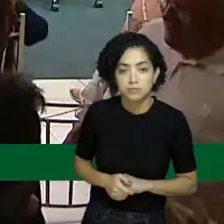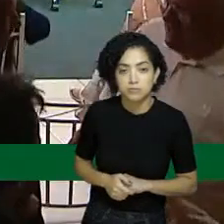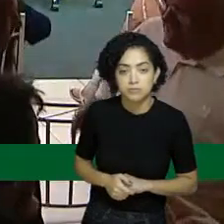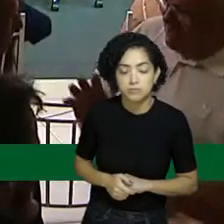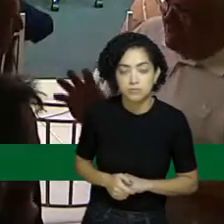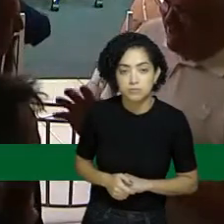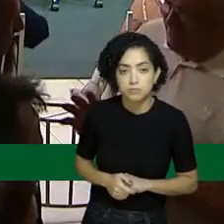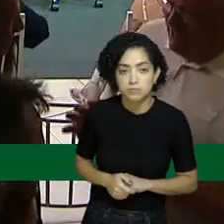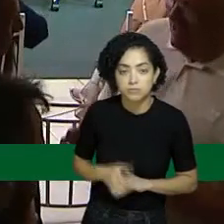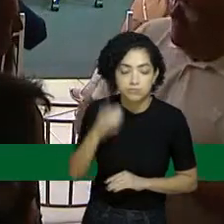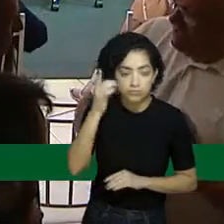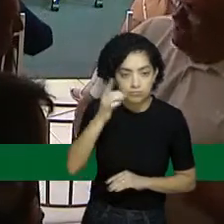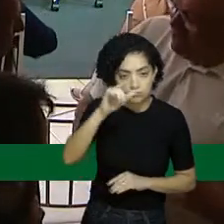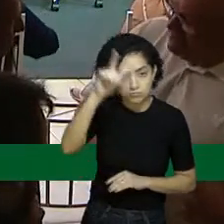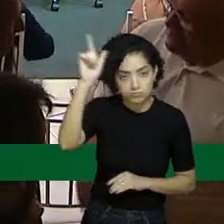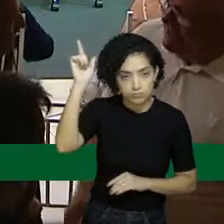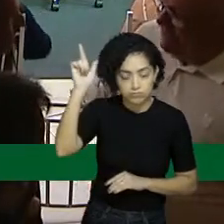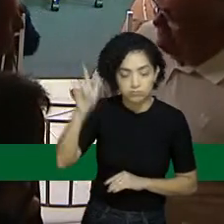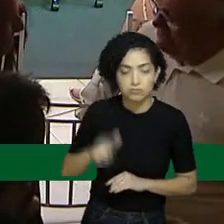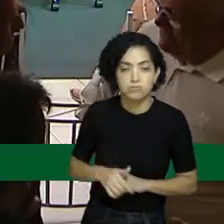Deputado Sargento Lima.